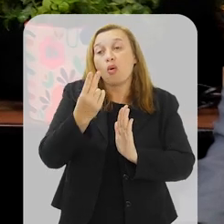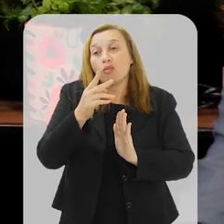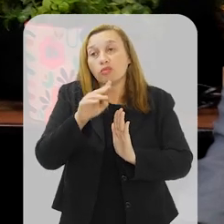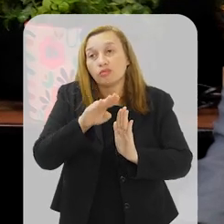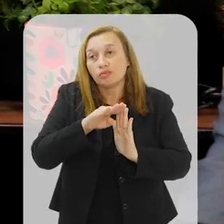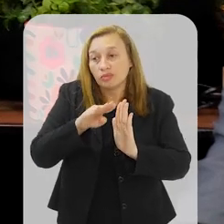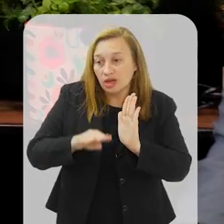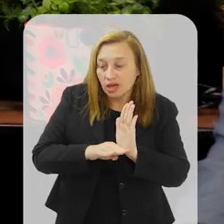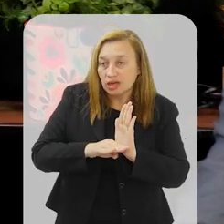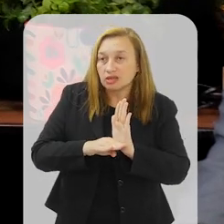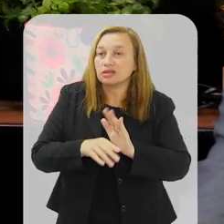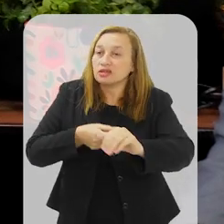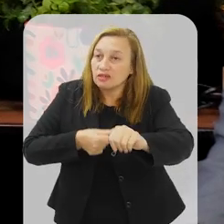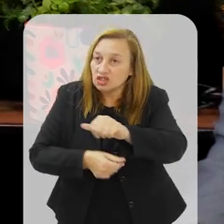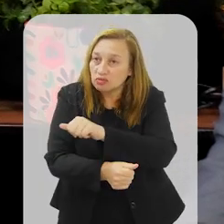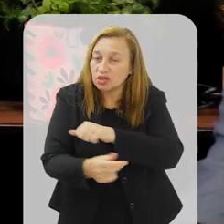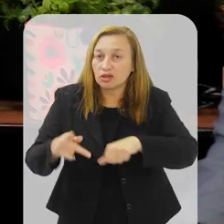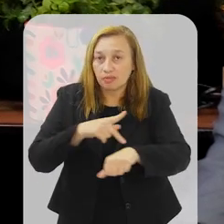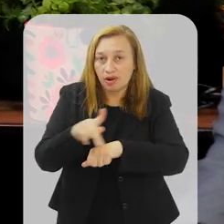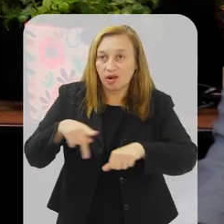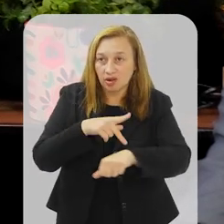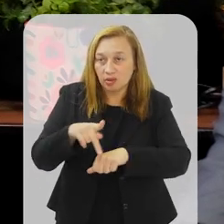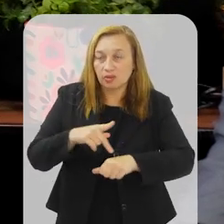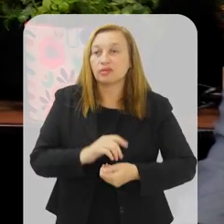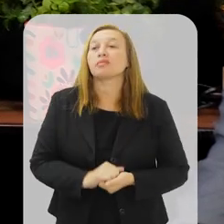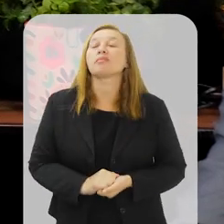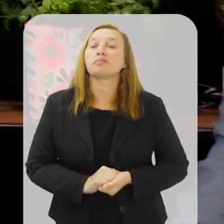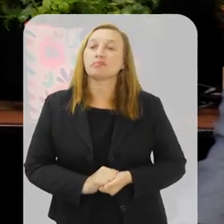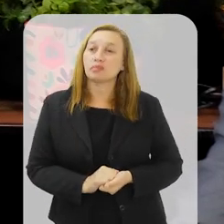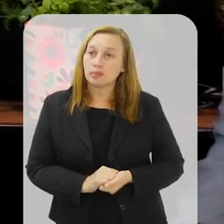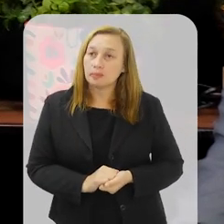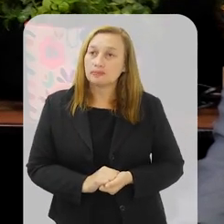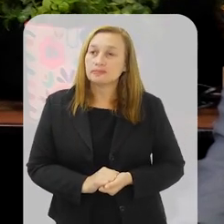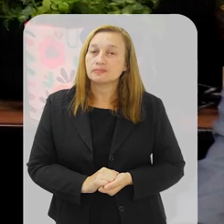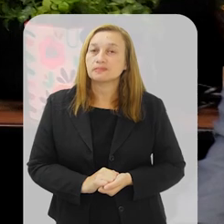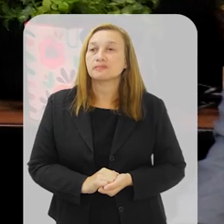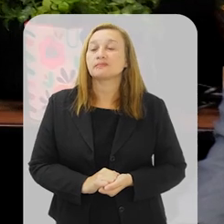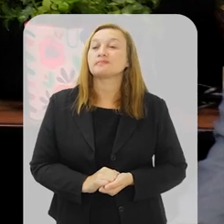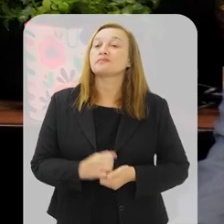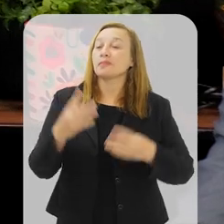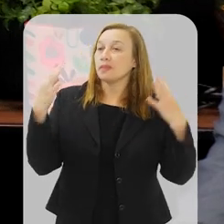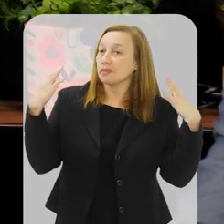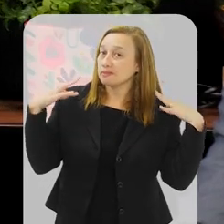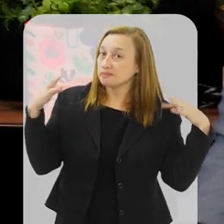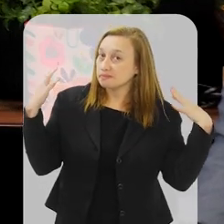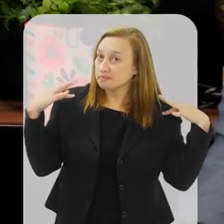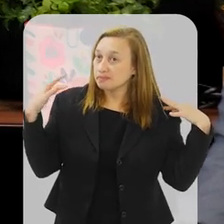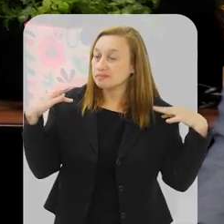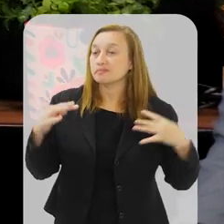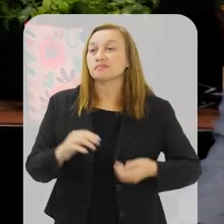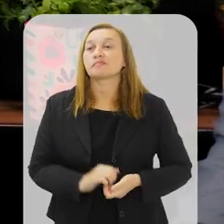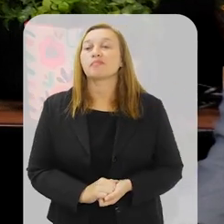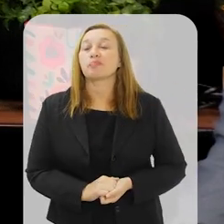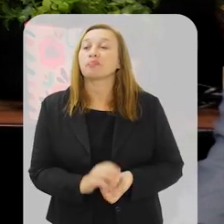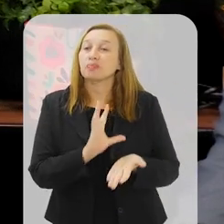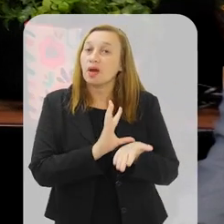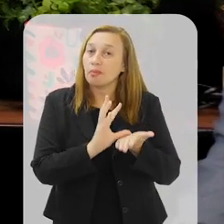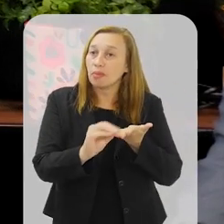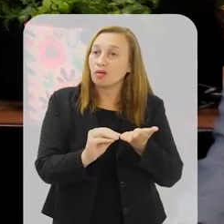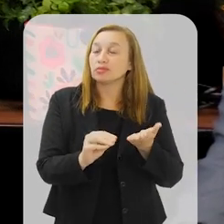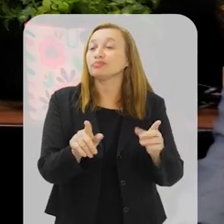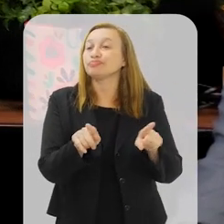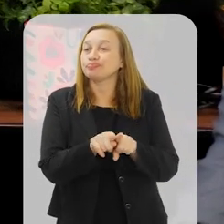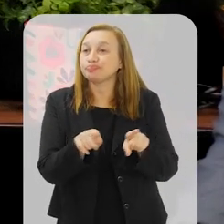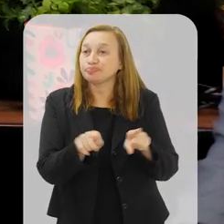a questão de segurança pública ela repercute também para o turismo né a própria